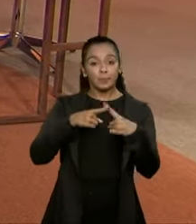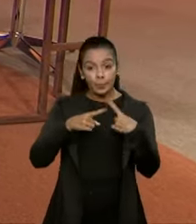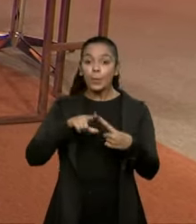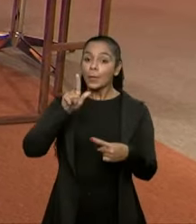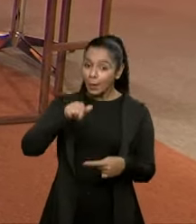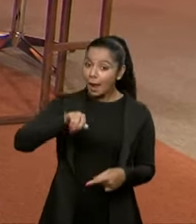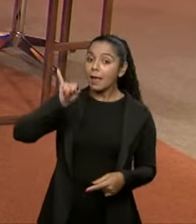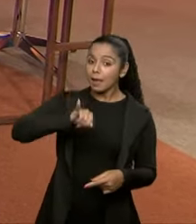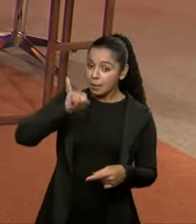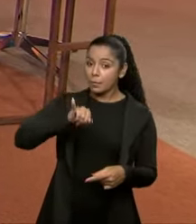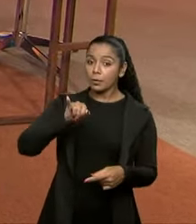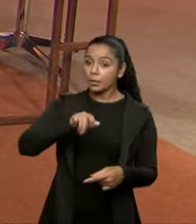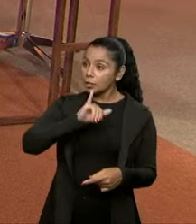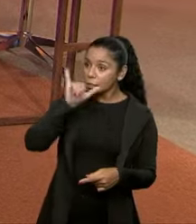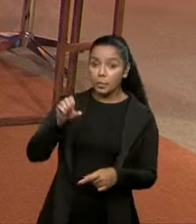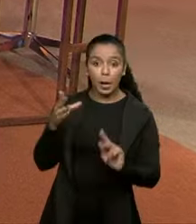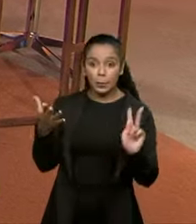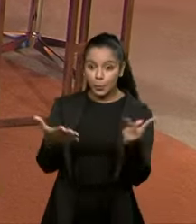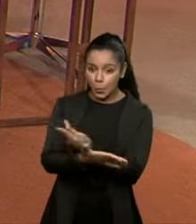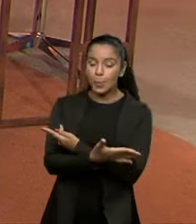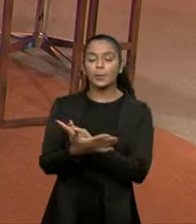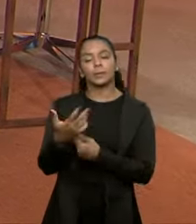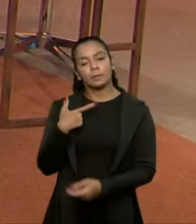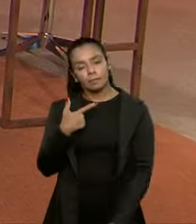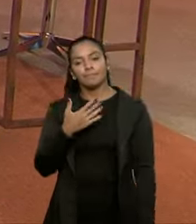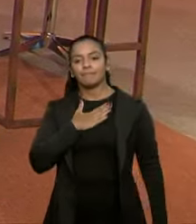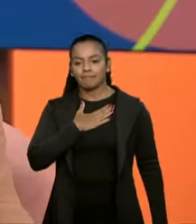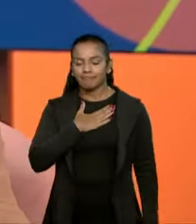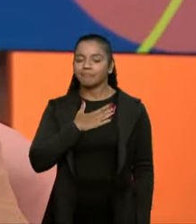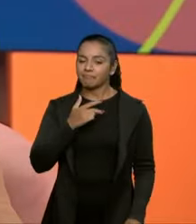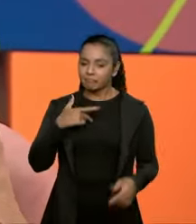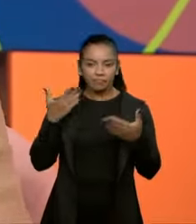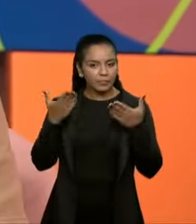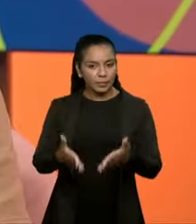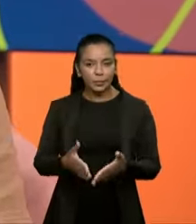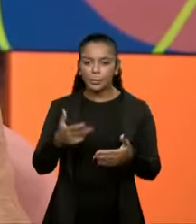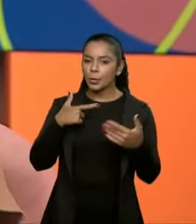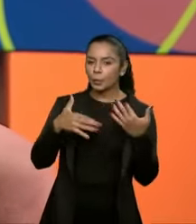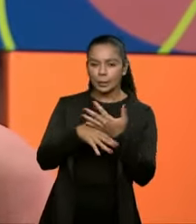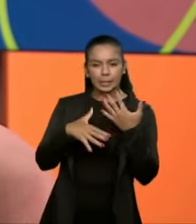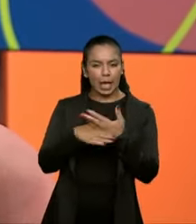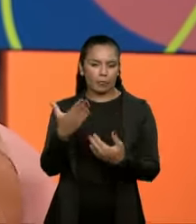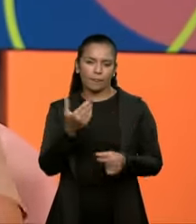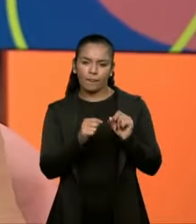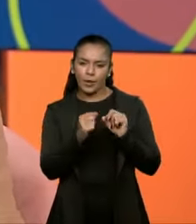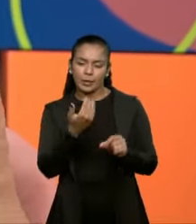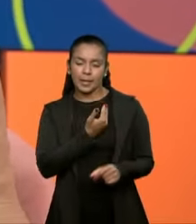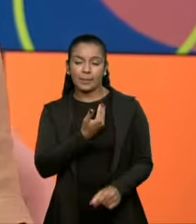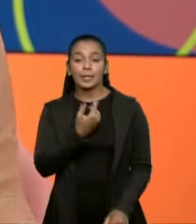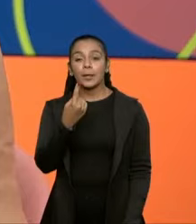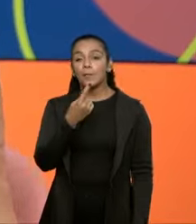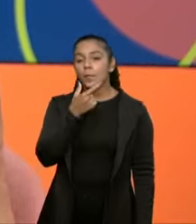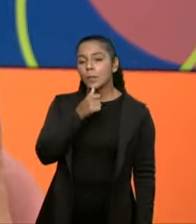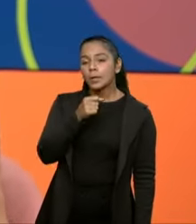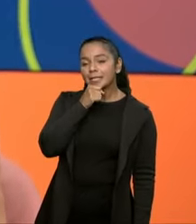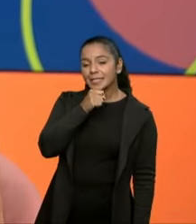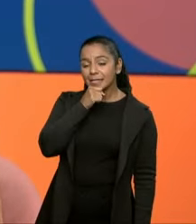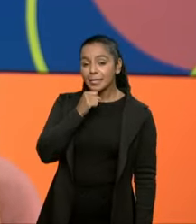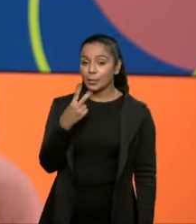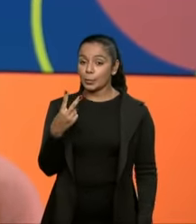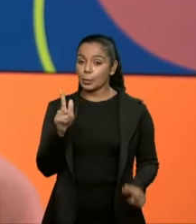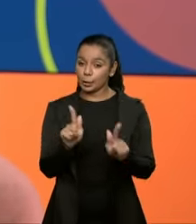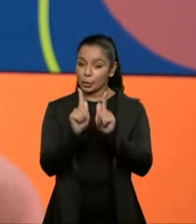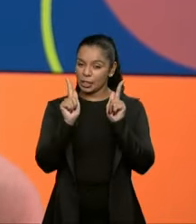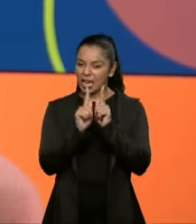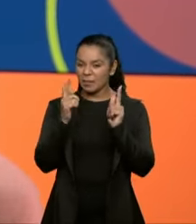importantes para esse rolê acontecer. Um barato. Uhum. Então, para mim, eu chego na cidade, eu já vou direto, faço amizade. Teve uma senhorinha na canastra, duas irmãs gêmeas. Elas